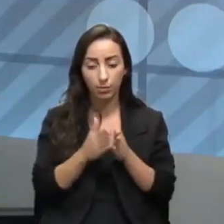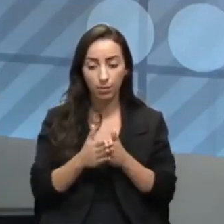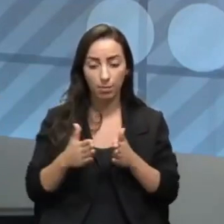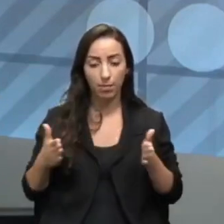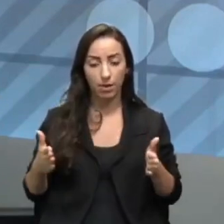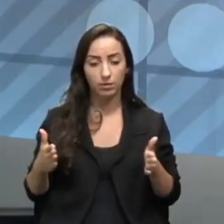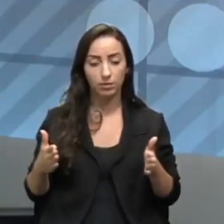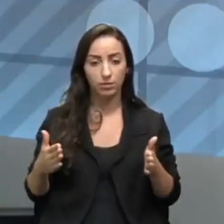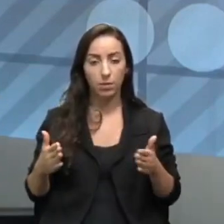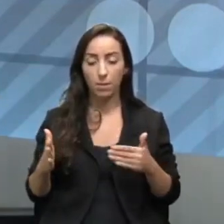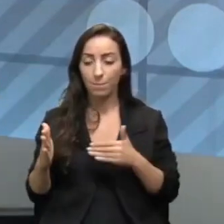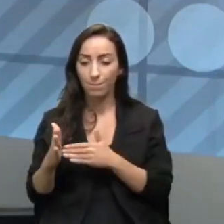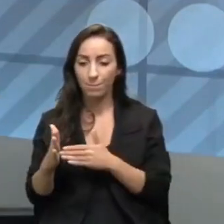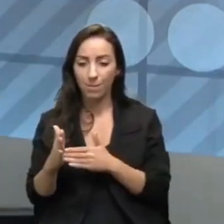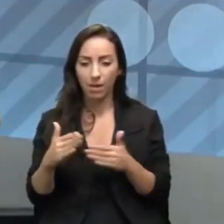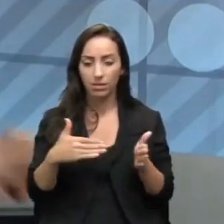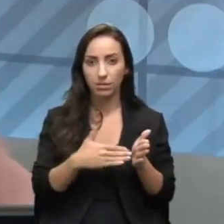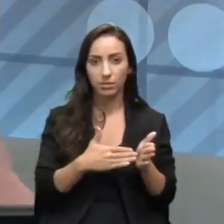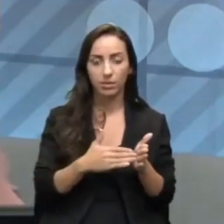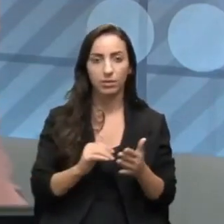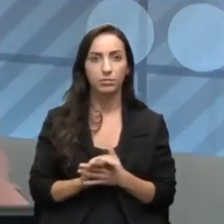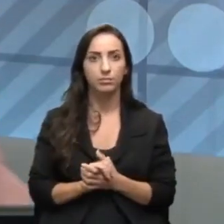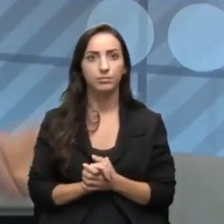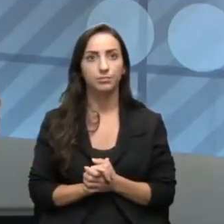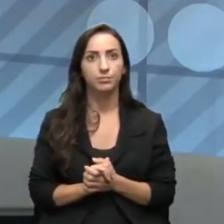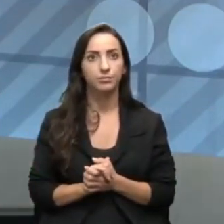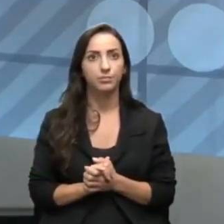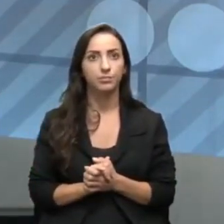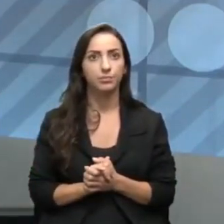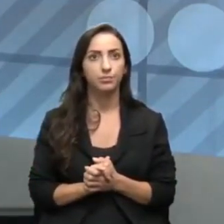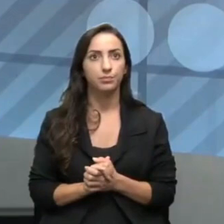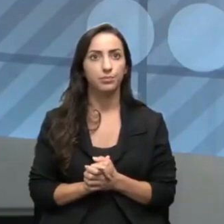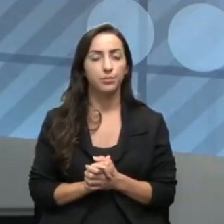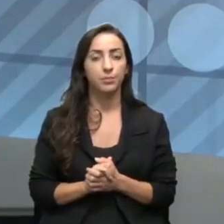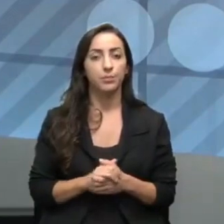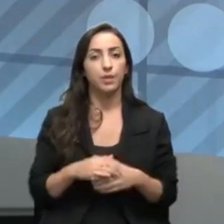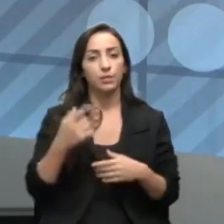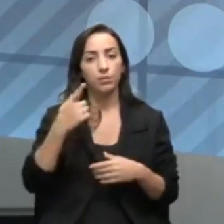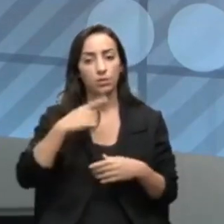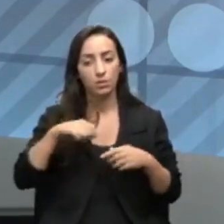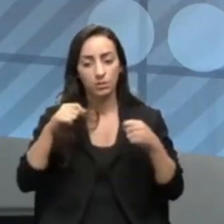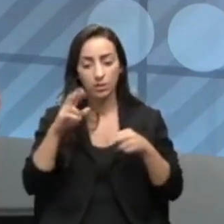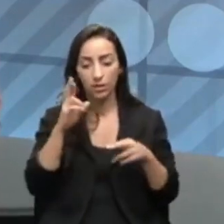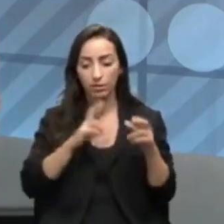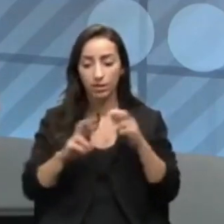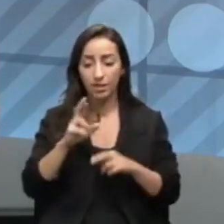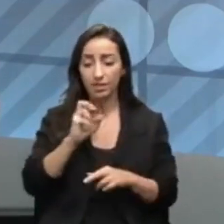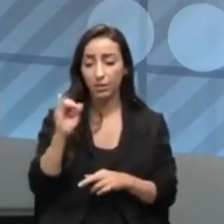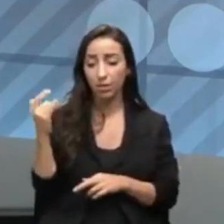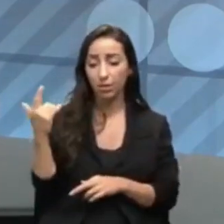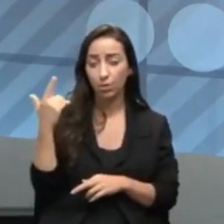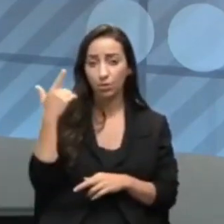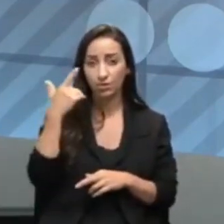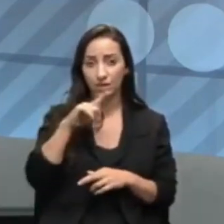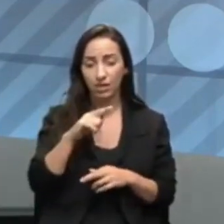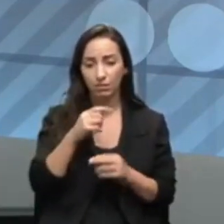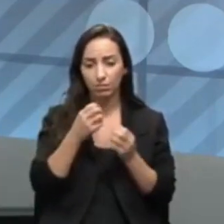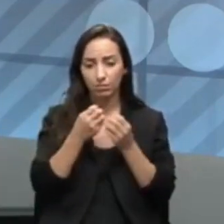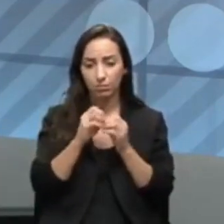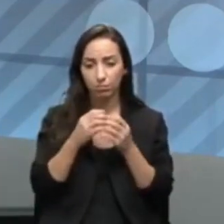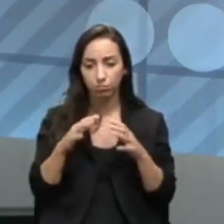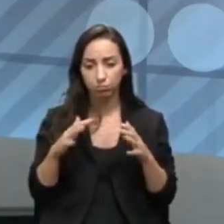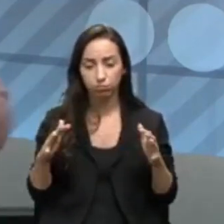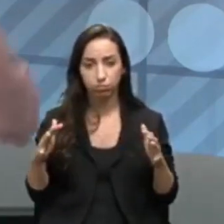e mínimo. O espaçamento mínimo requer que a gente avalie se a gente consegue passar o vibrador entre